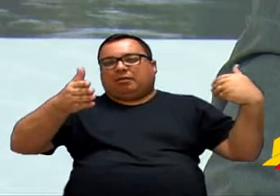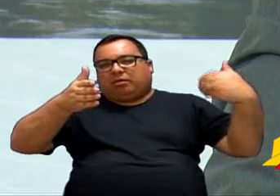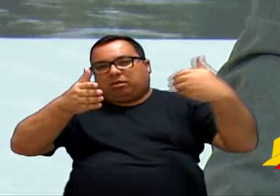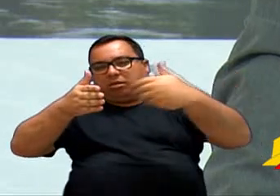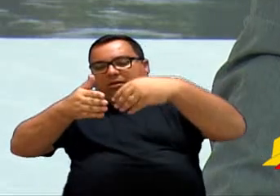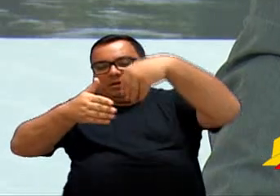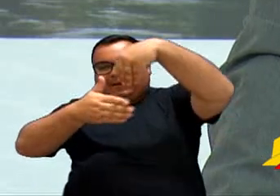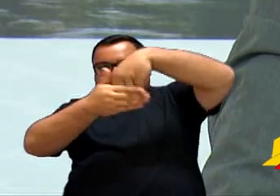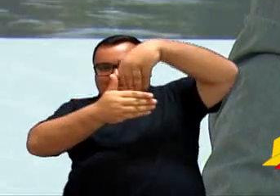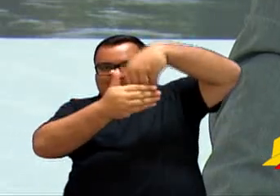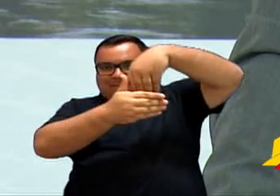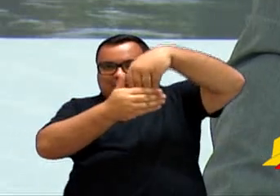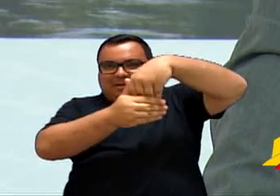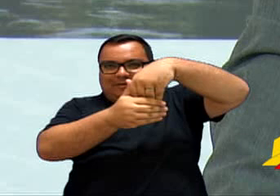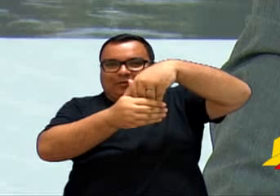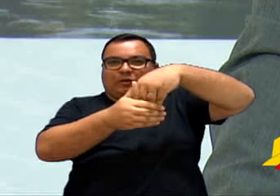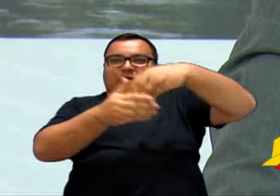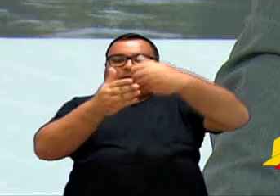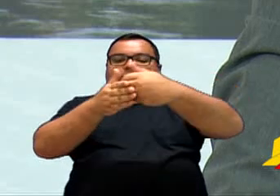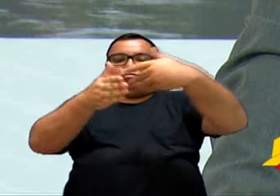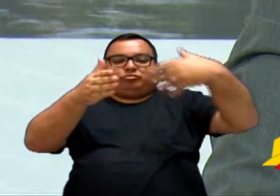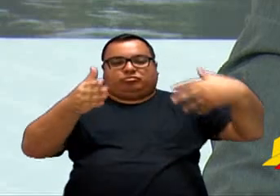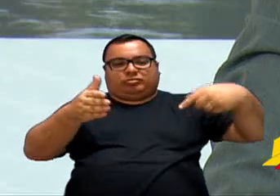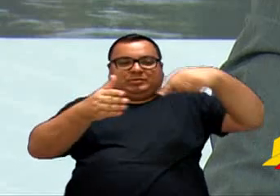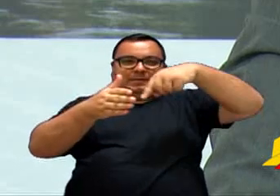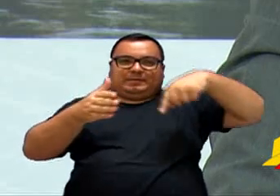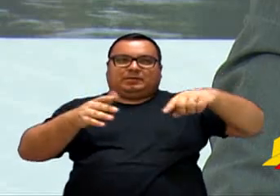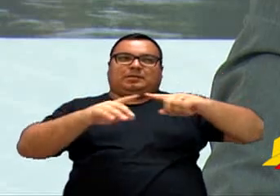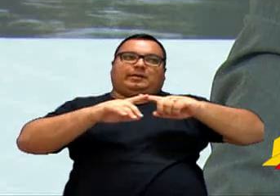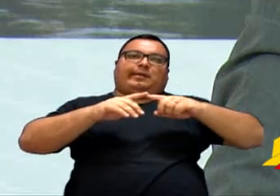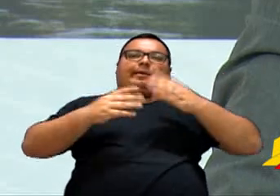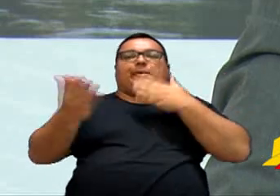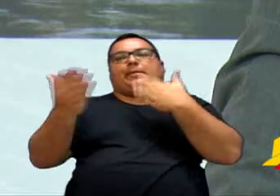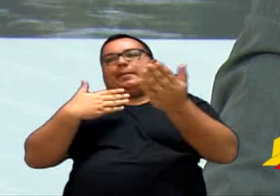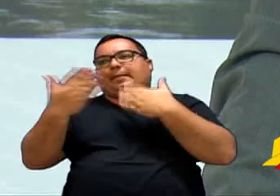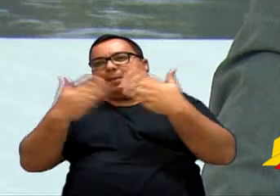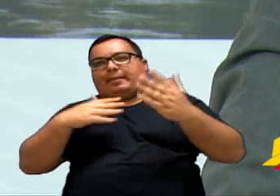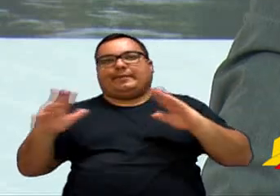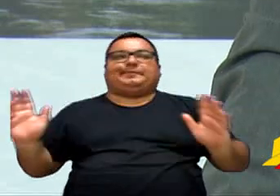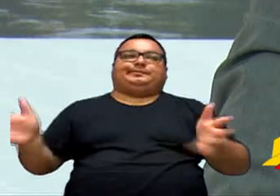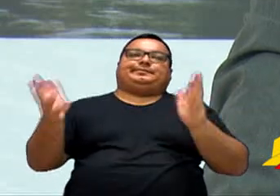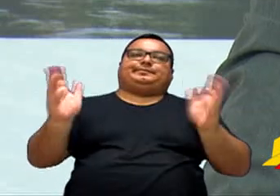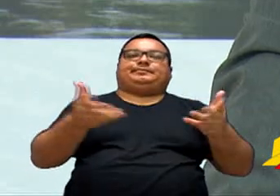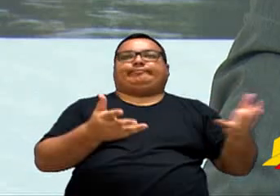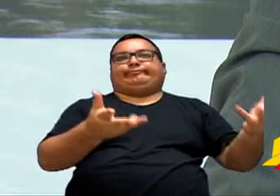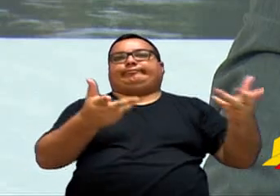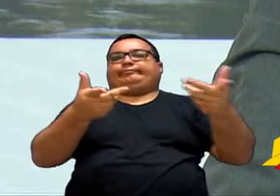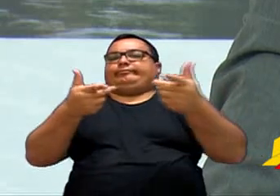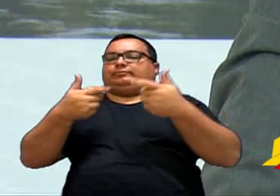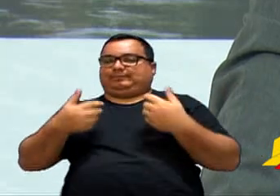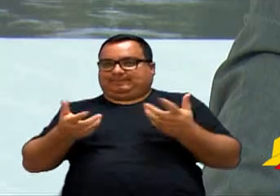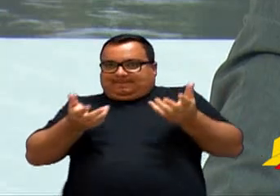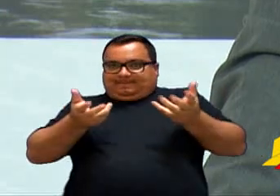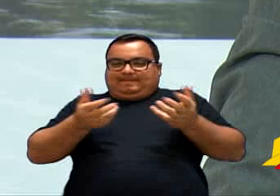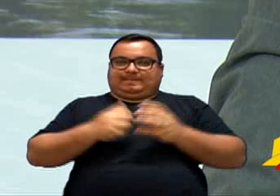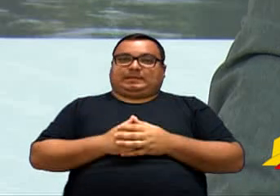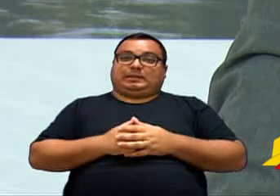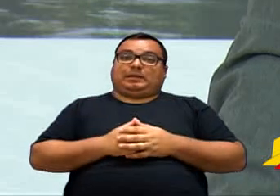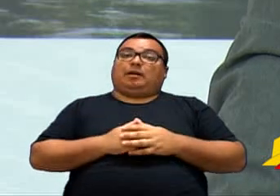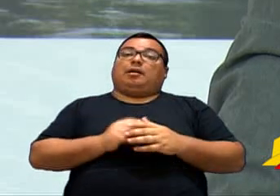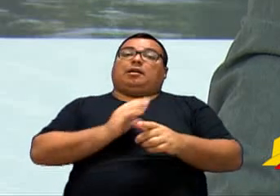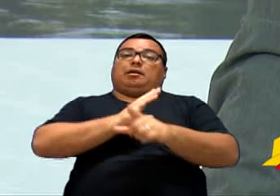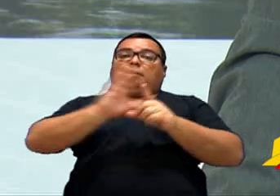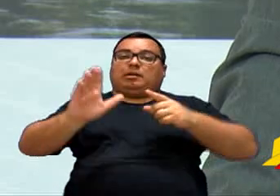vive com tantos discursos e tantas conversas de liberalismo, etc., e outras coisas, nós temos que fazer uma análise histórica.